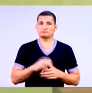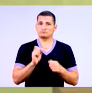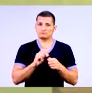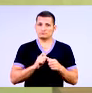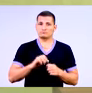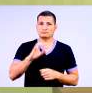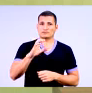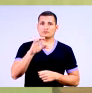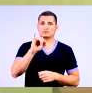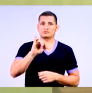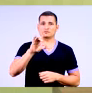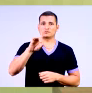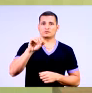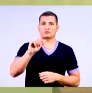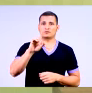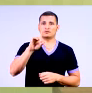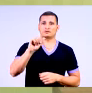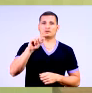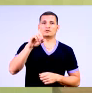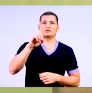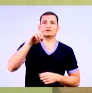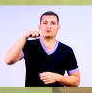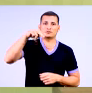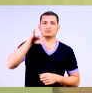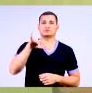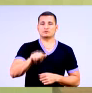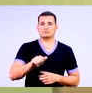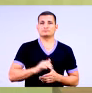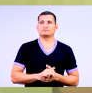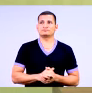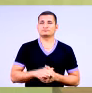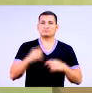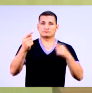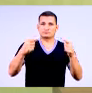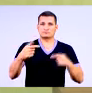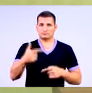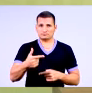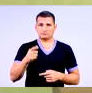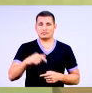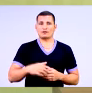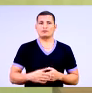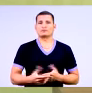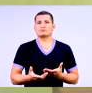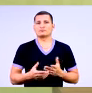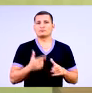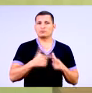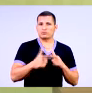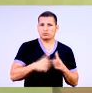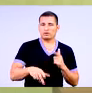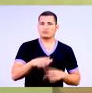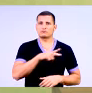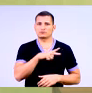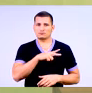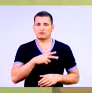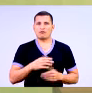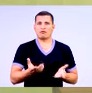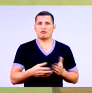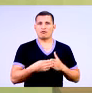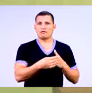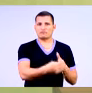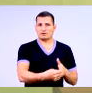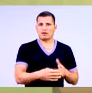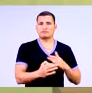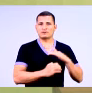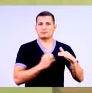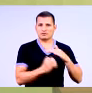com direitos e deveres. E na segunda questão, levar problemas pessoais para a empresa, briga entre casais, que